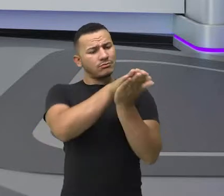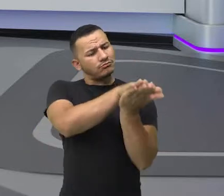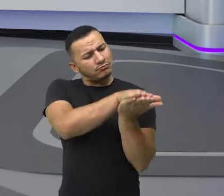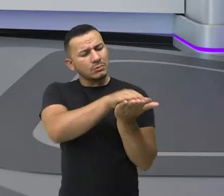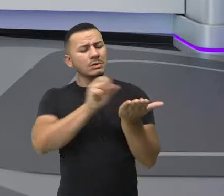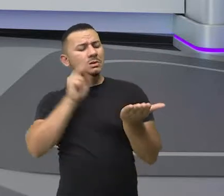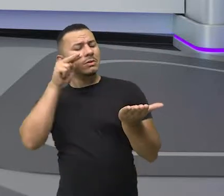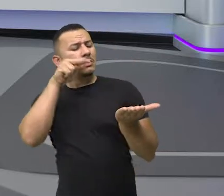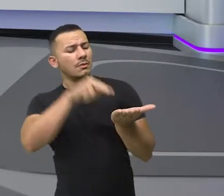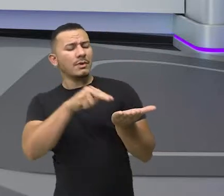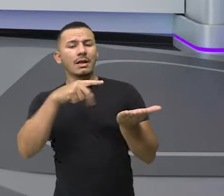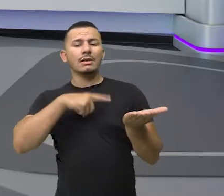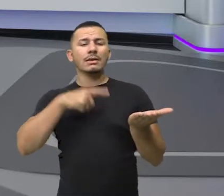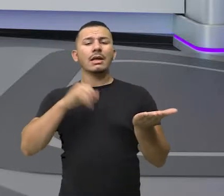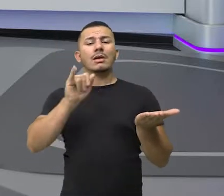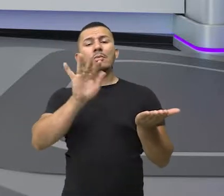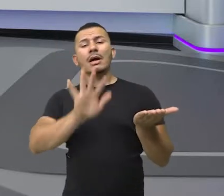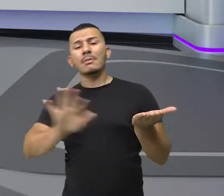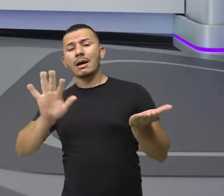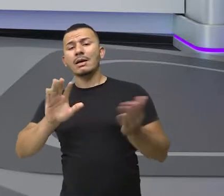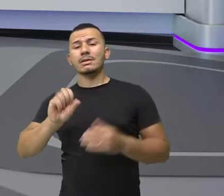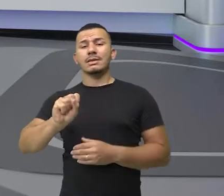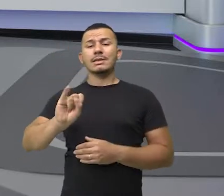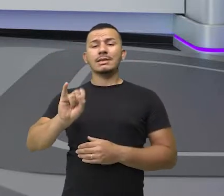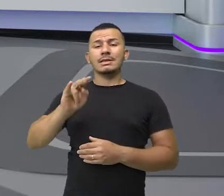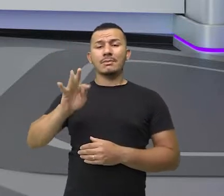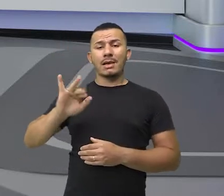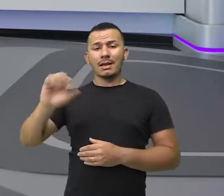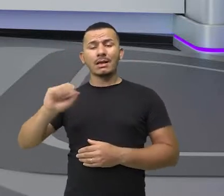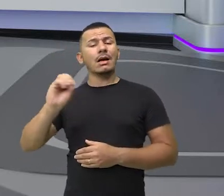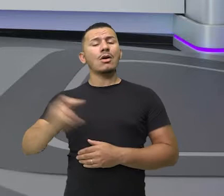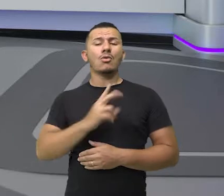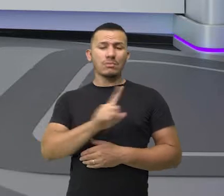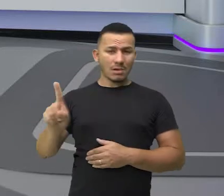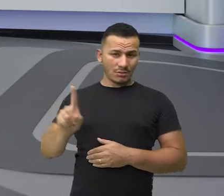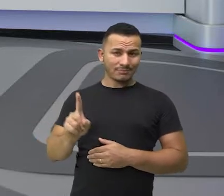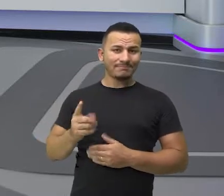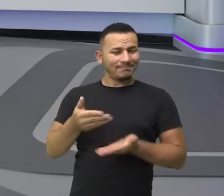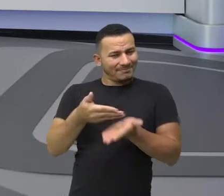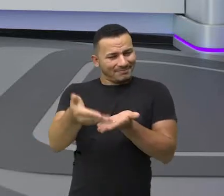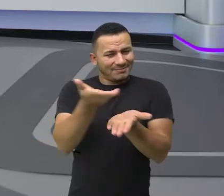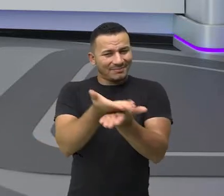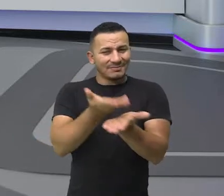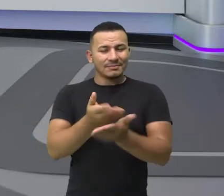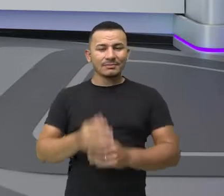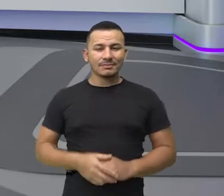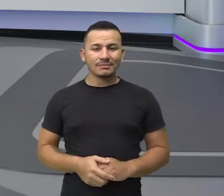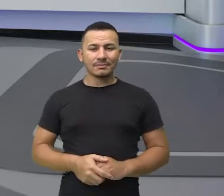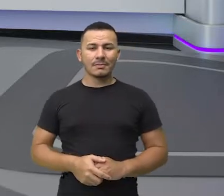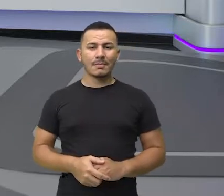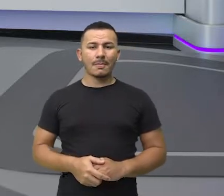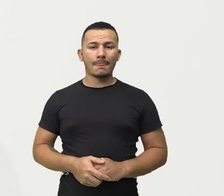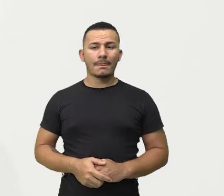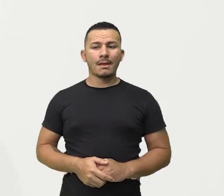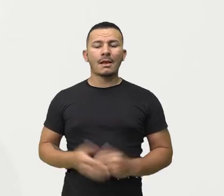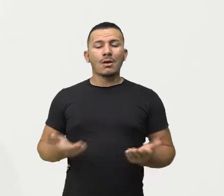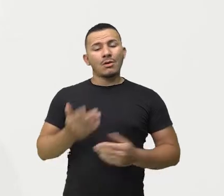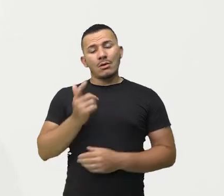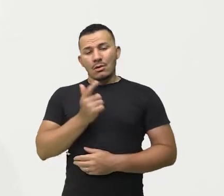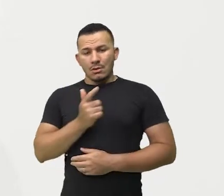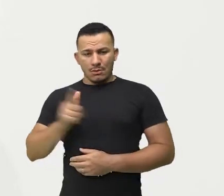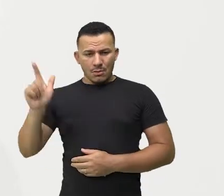se nós estamos diante de uma figura simétrica ou não. E vamos prosseguir. Olha só, agora nós temos o